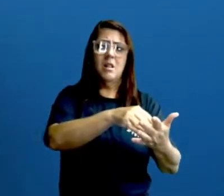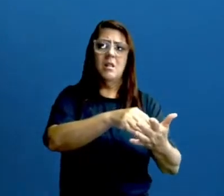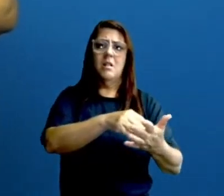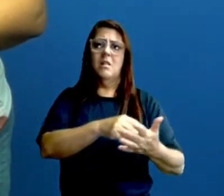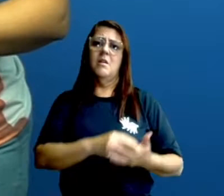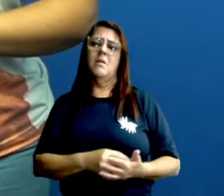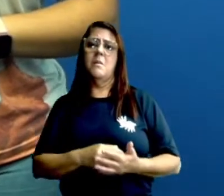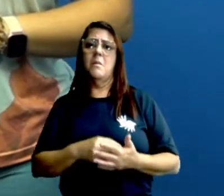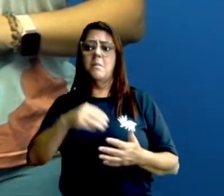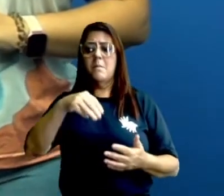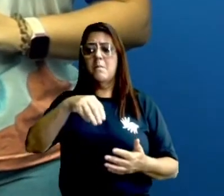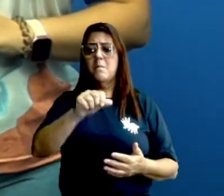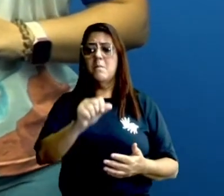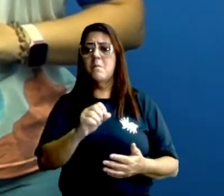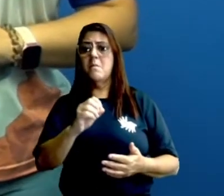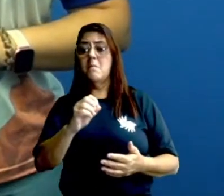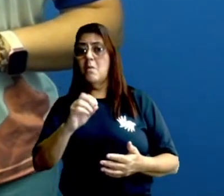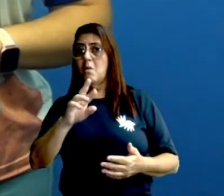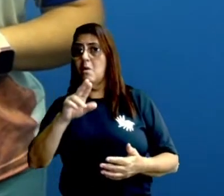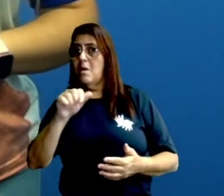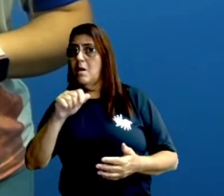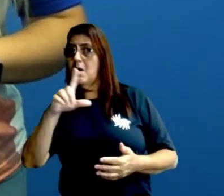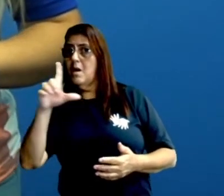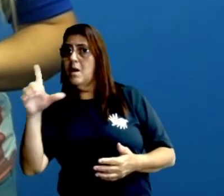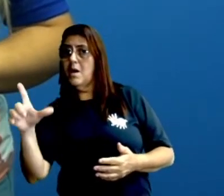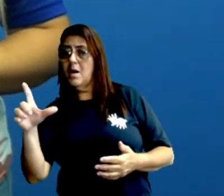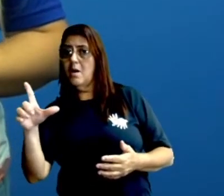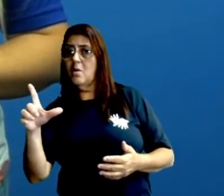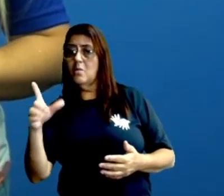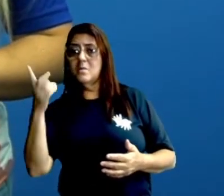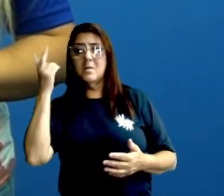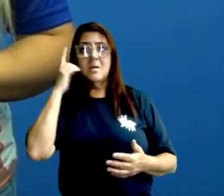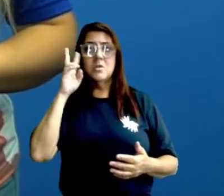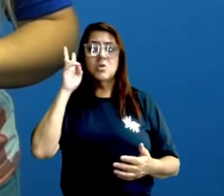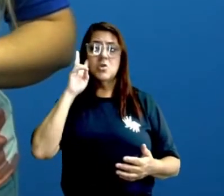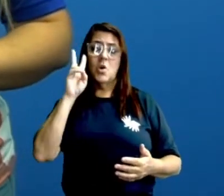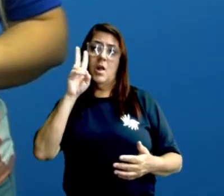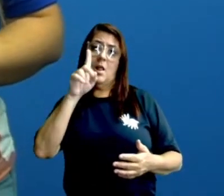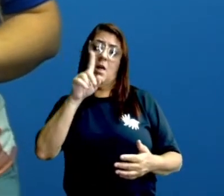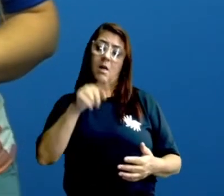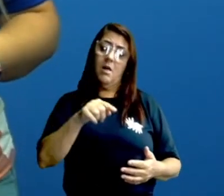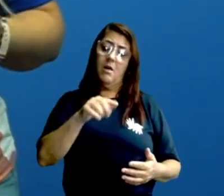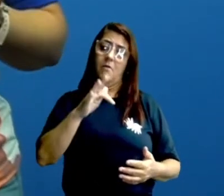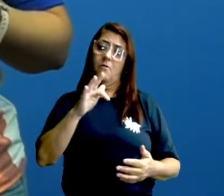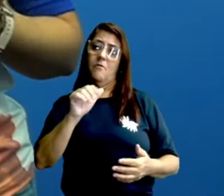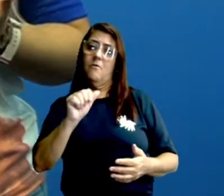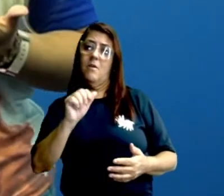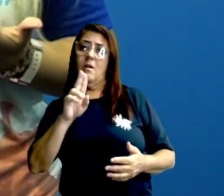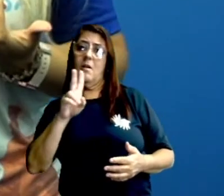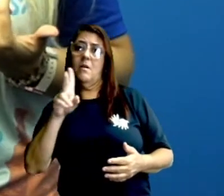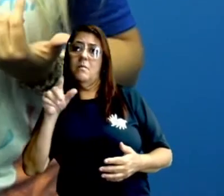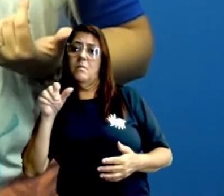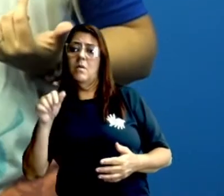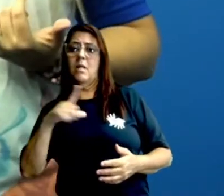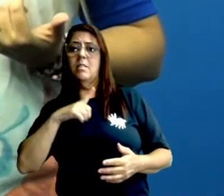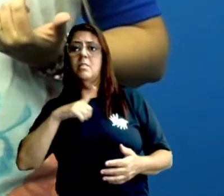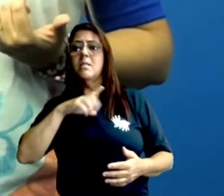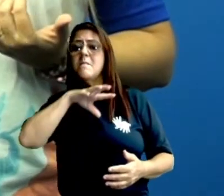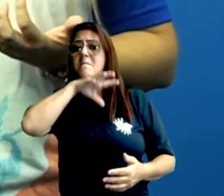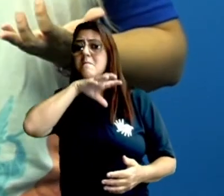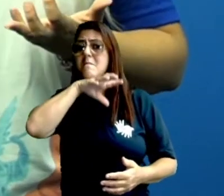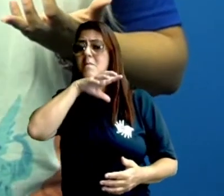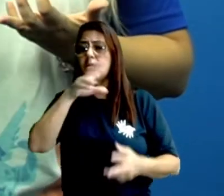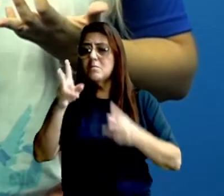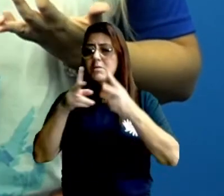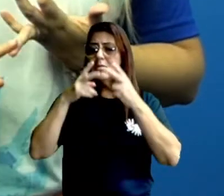aqui, ó, moral da história, é uma fábula. Perceberam que nessa história tem animais? Perceberam que